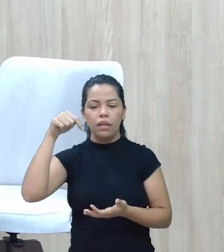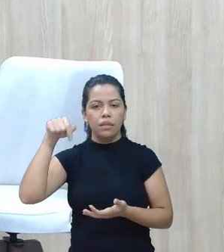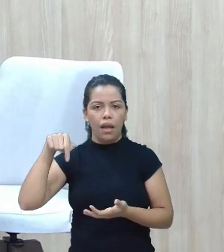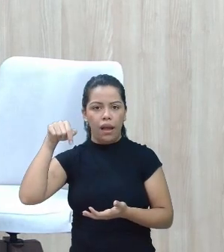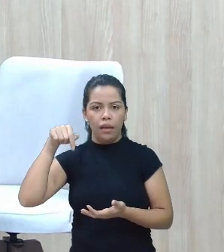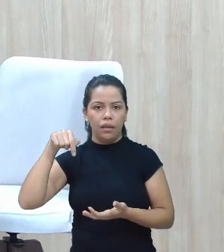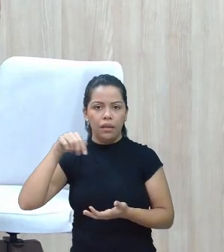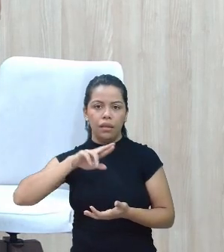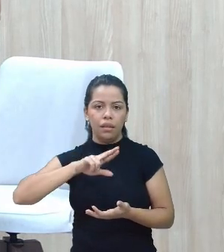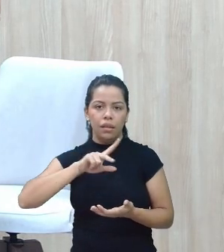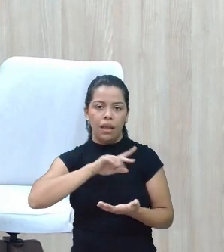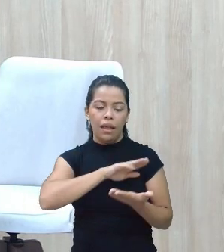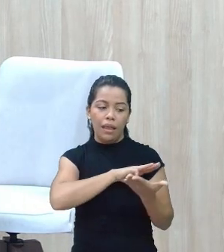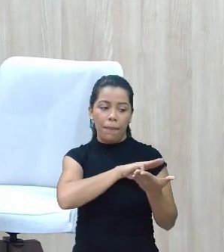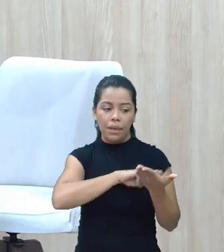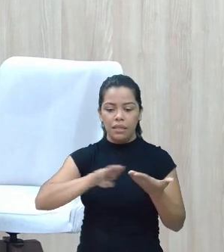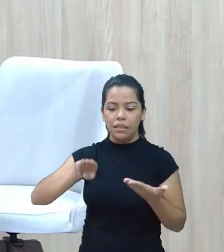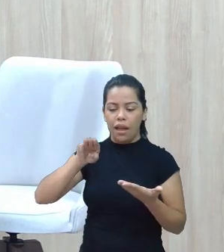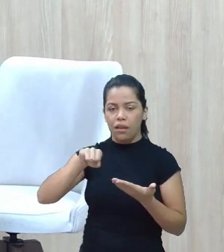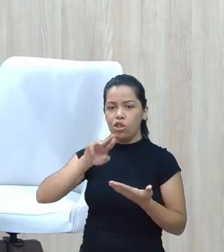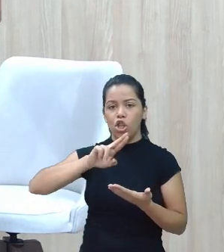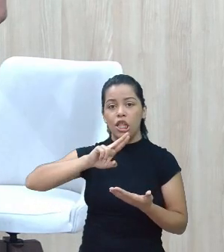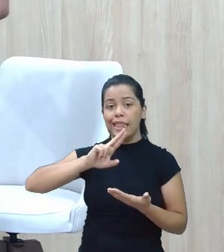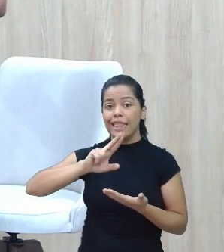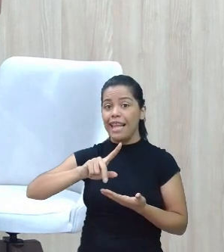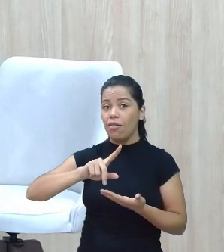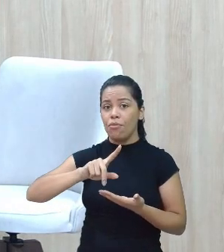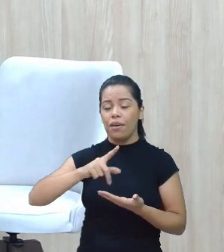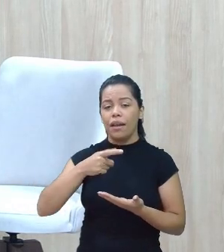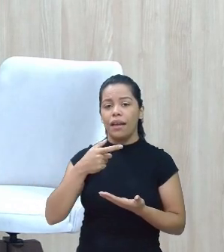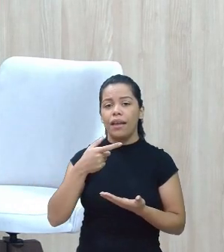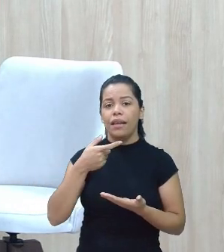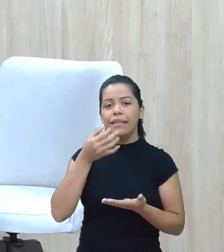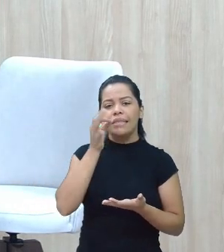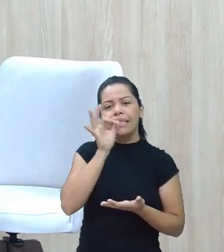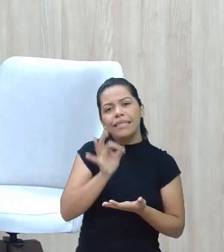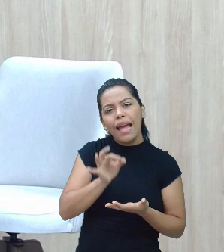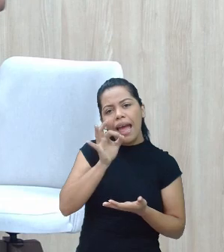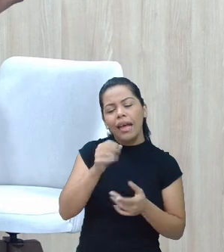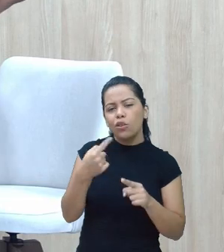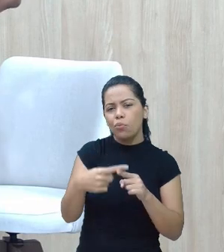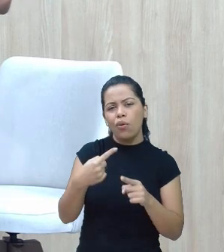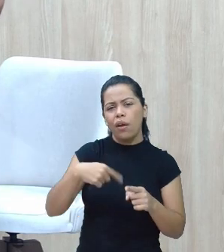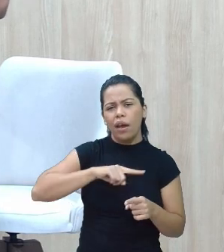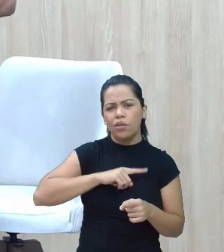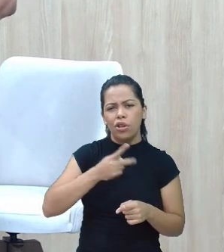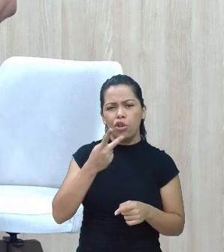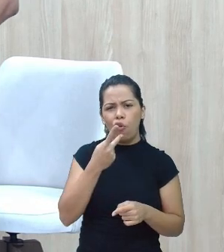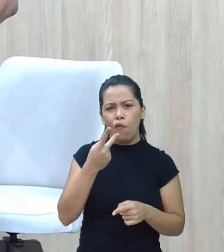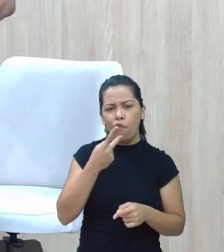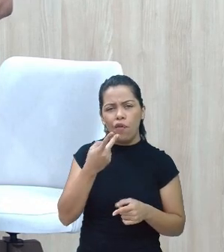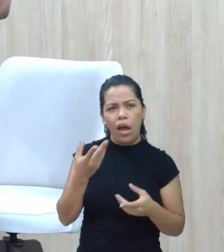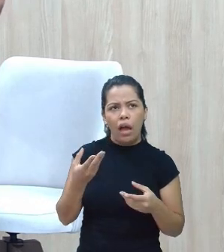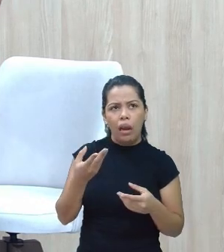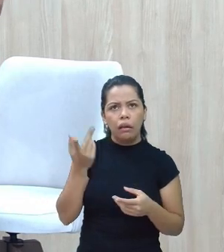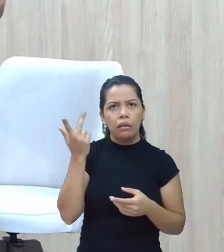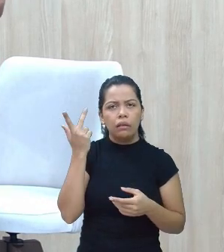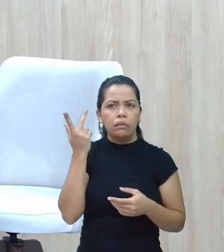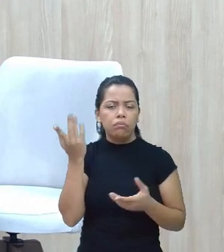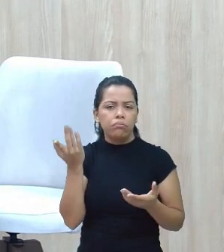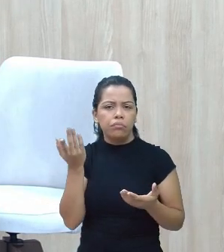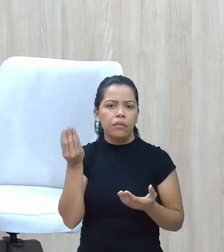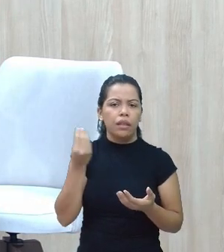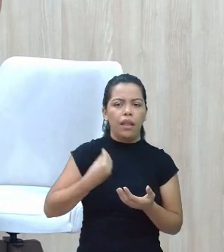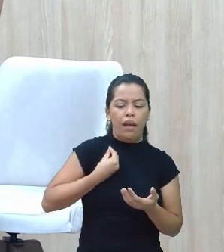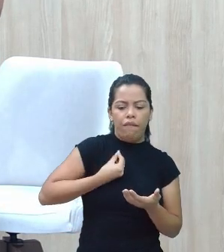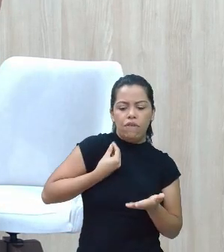várias coisas aqui que não está dentro da gramática. Por quê? Porque nós não falamos na vida real apenas com a gramática. Nós nos expressamos